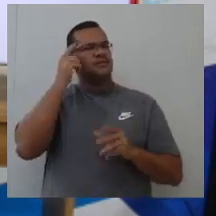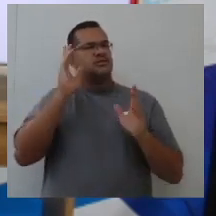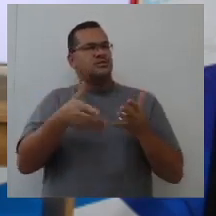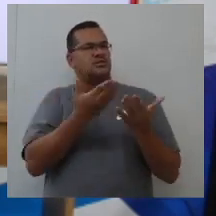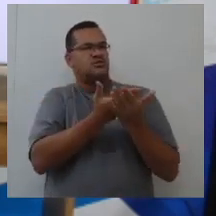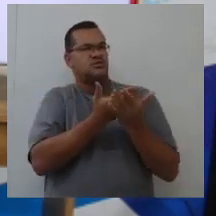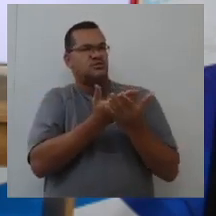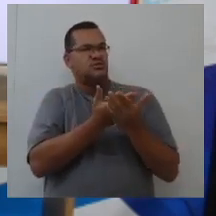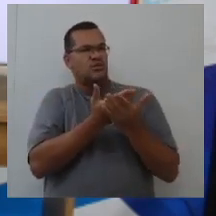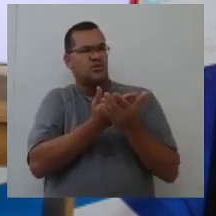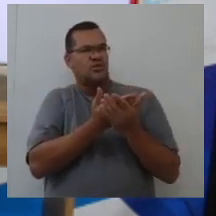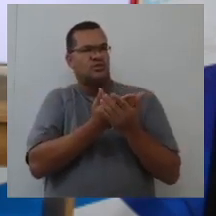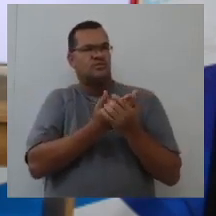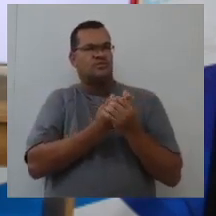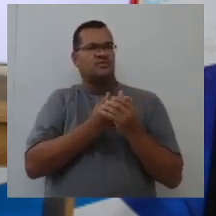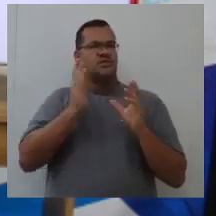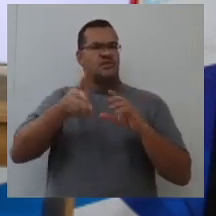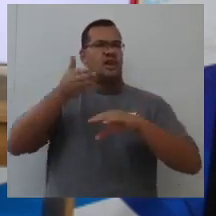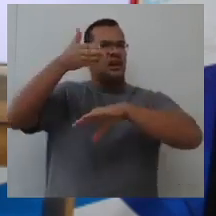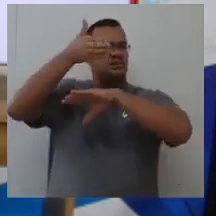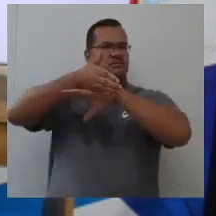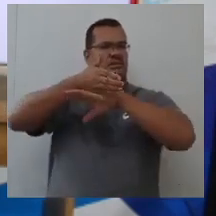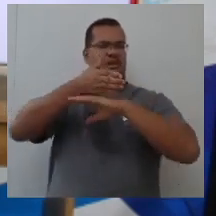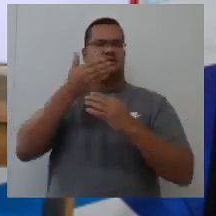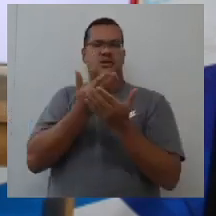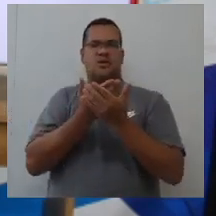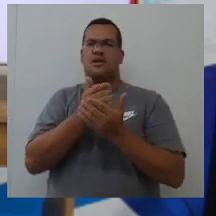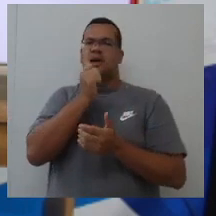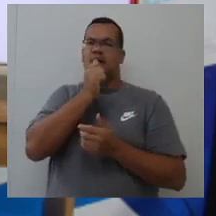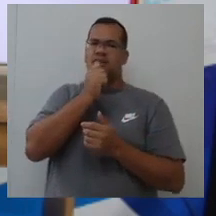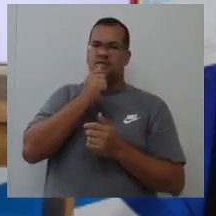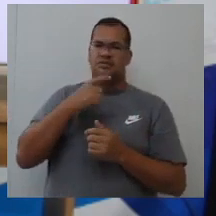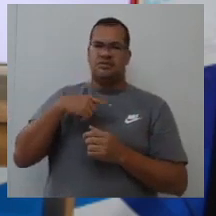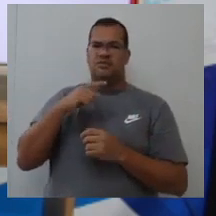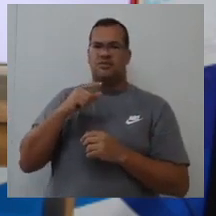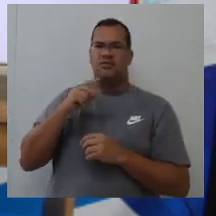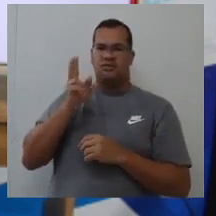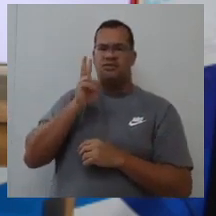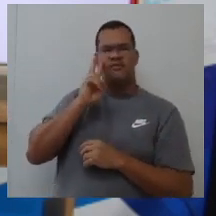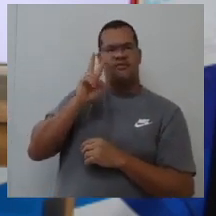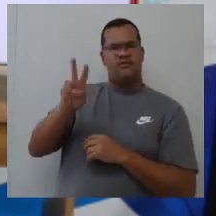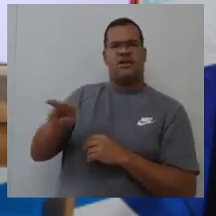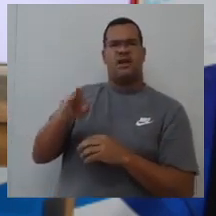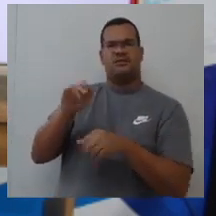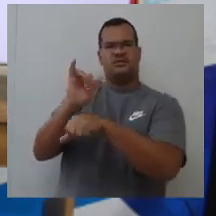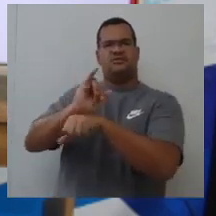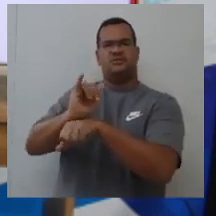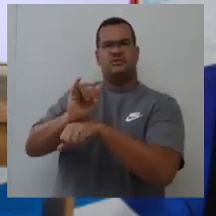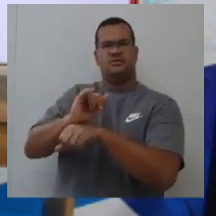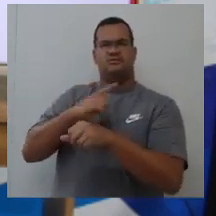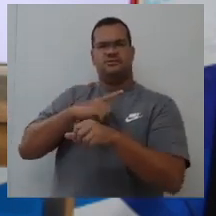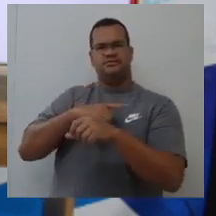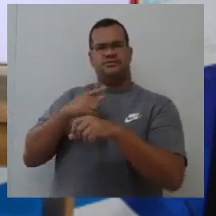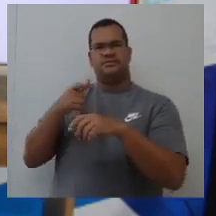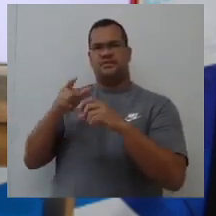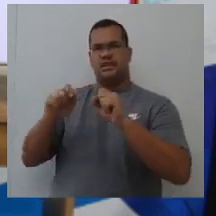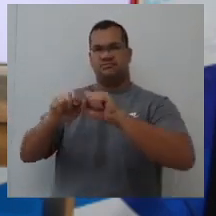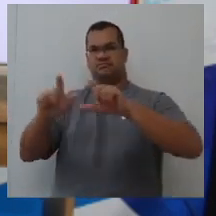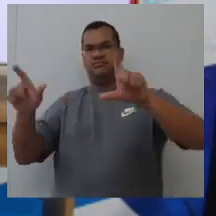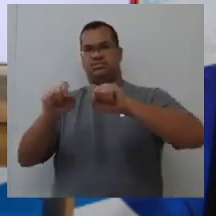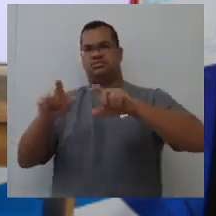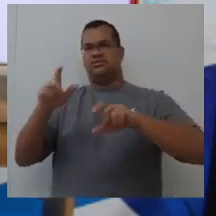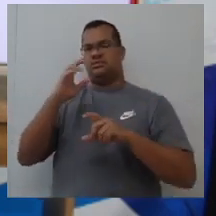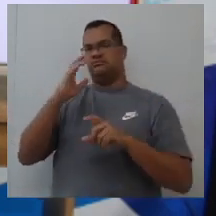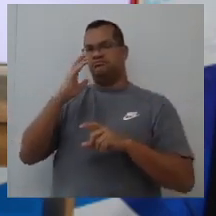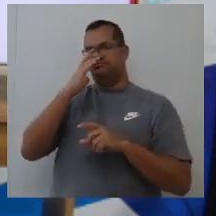viu nas aulas gravadas. E se você ainda não viu, corre lá, dá uma sacada, acessa, eu tenho certeza que